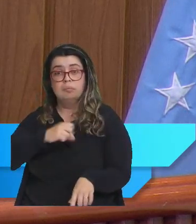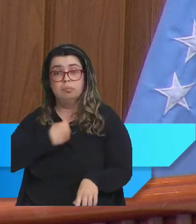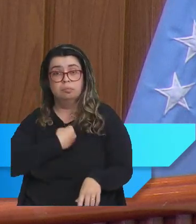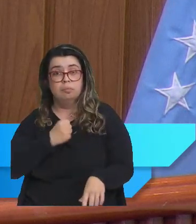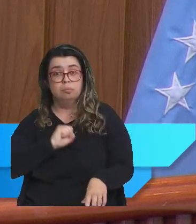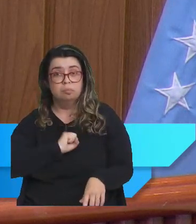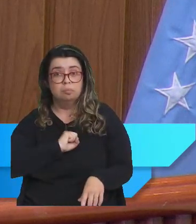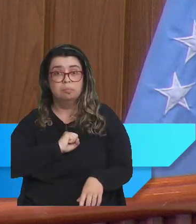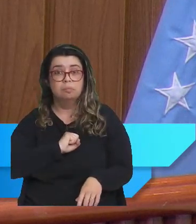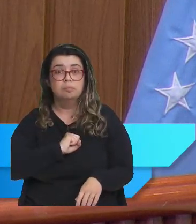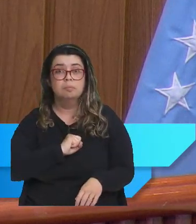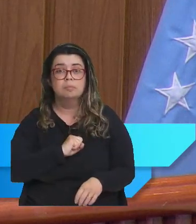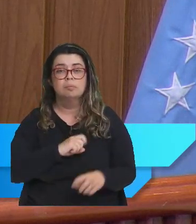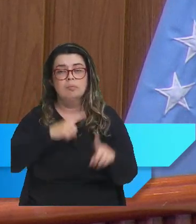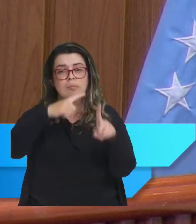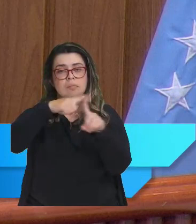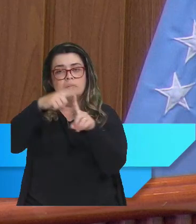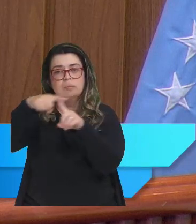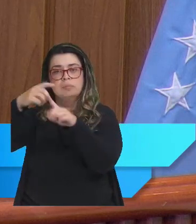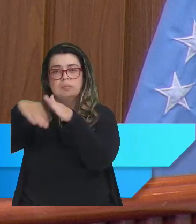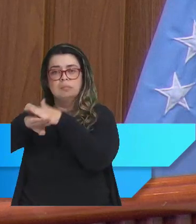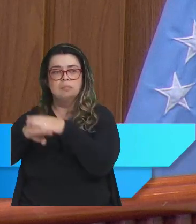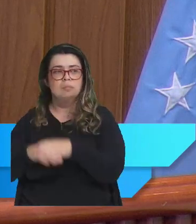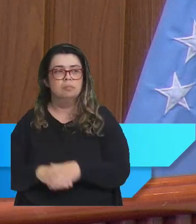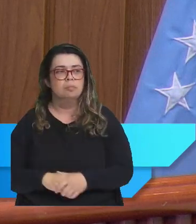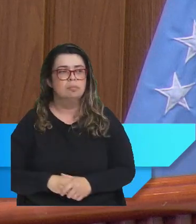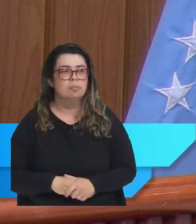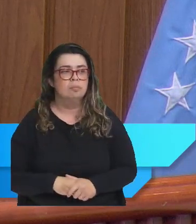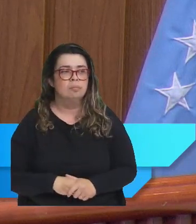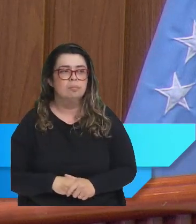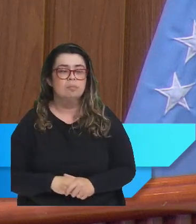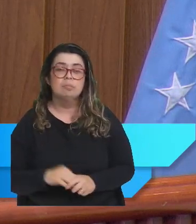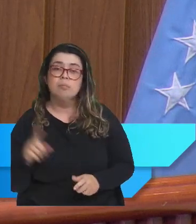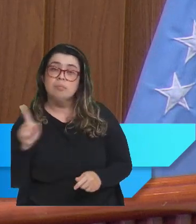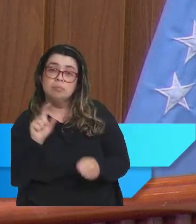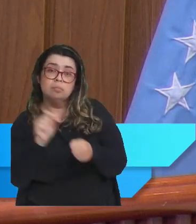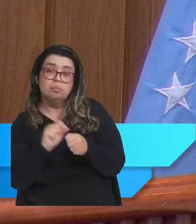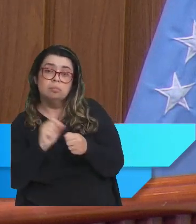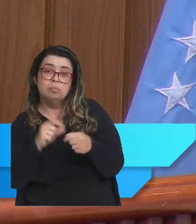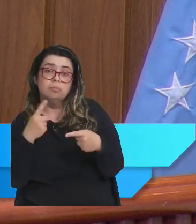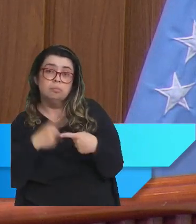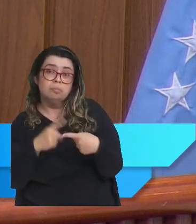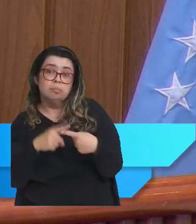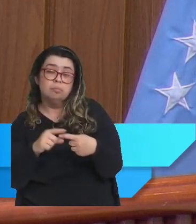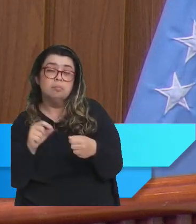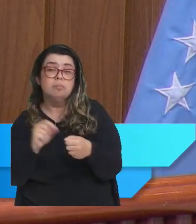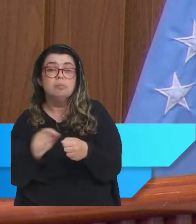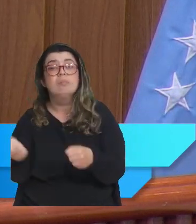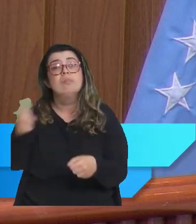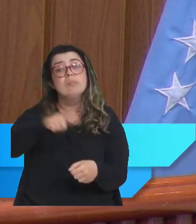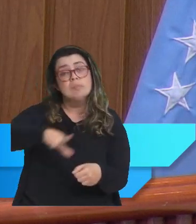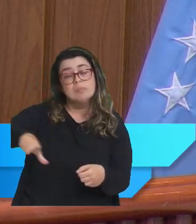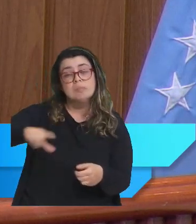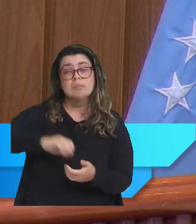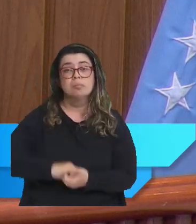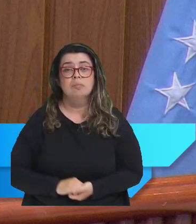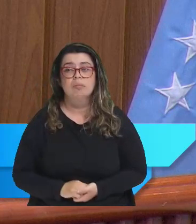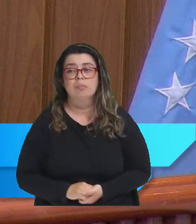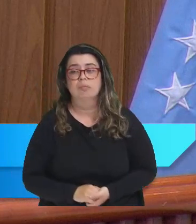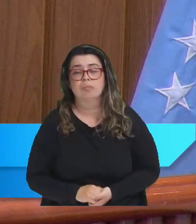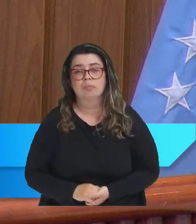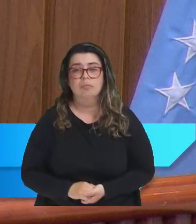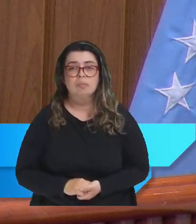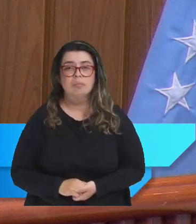tendo resultado, por que que foi renovado, então, a atividade delegada? Se